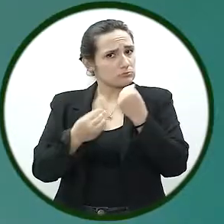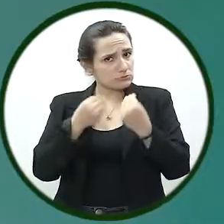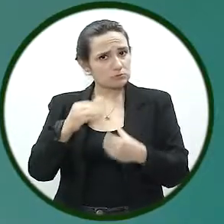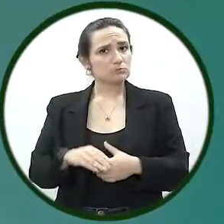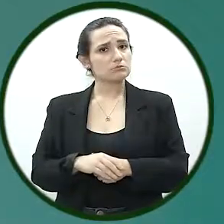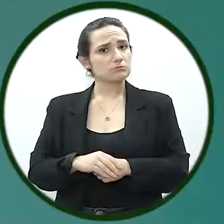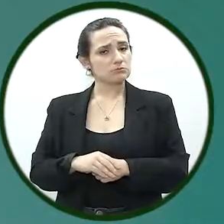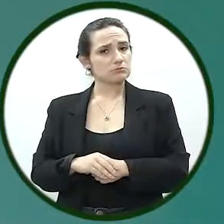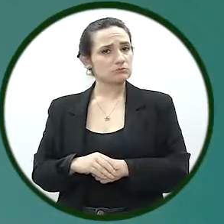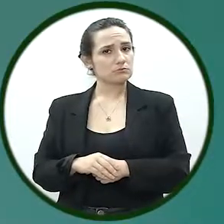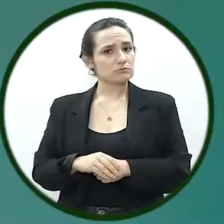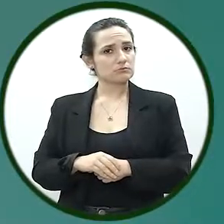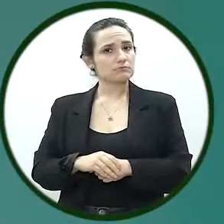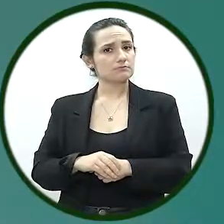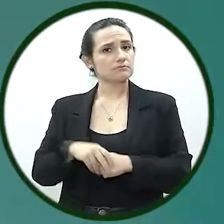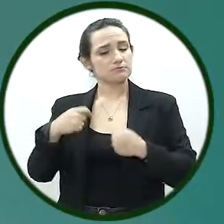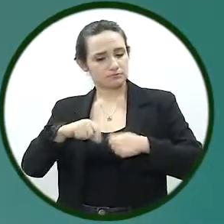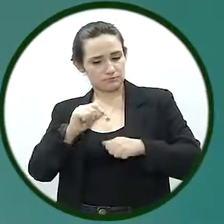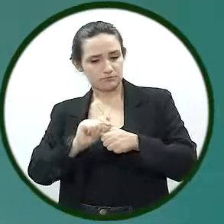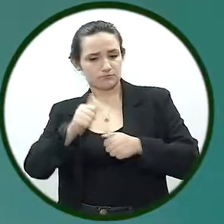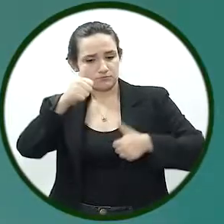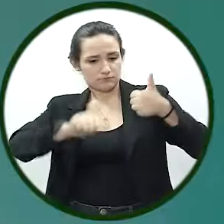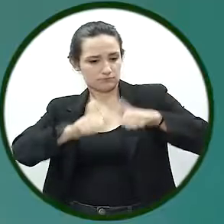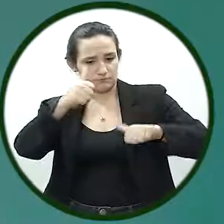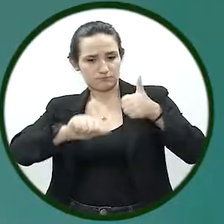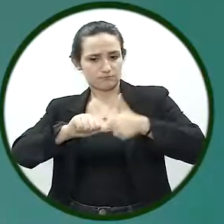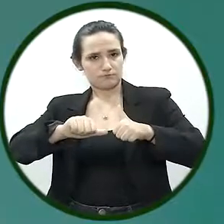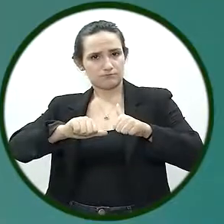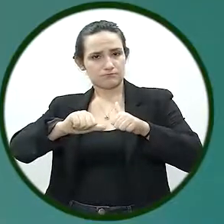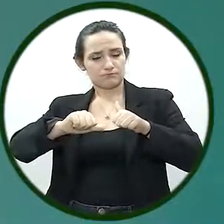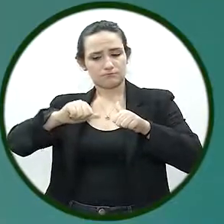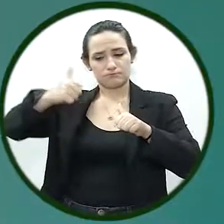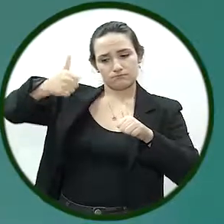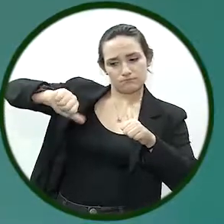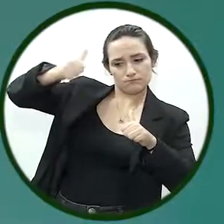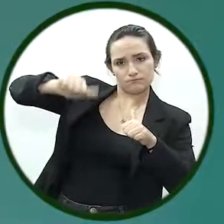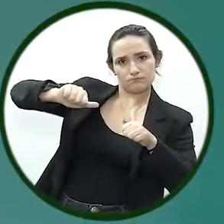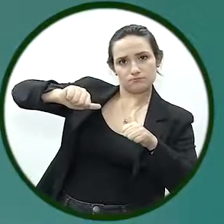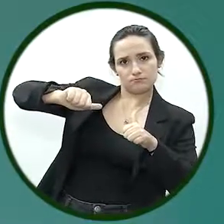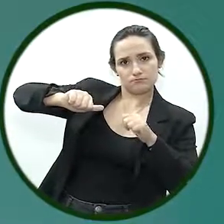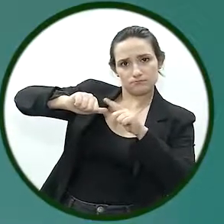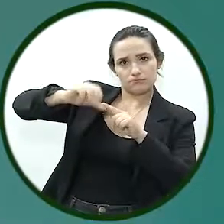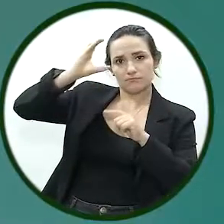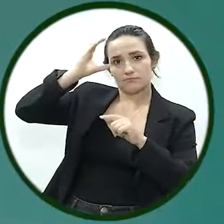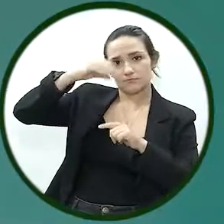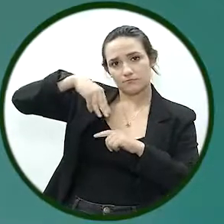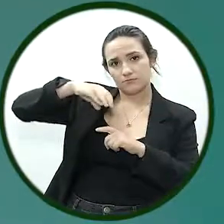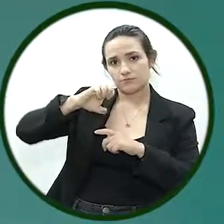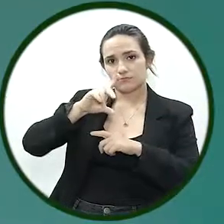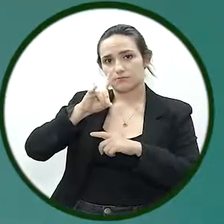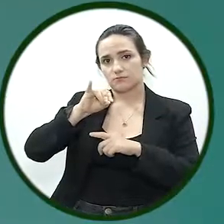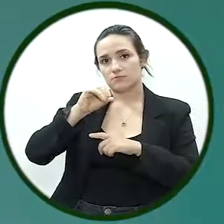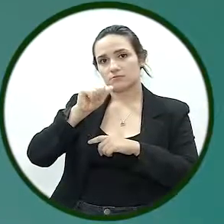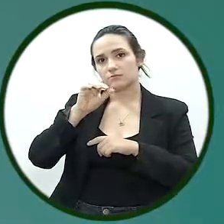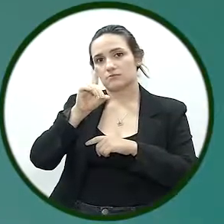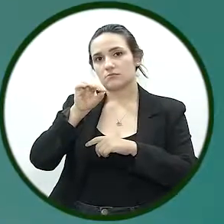análise desses mediadores. Por exemplo, determinado bairro, eu faço uma análise desses